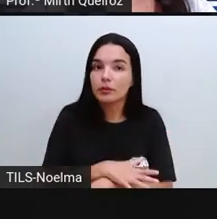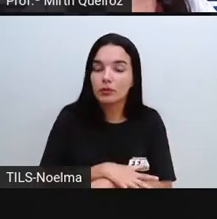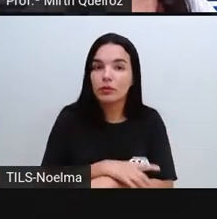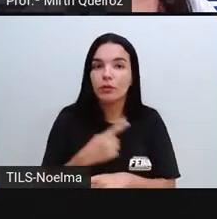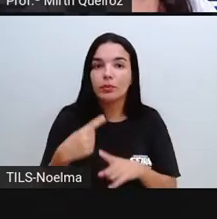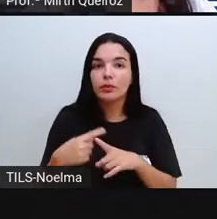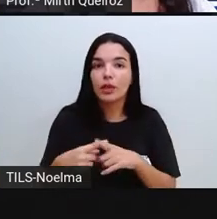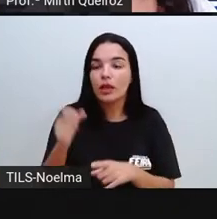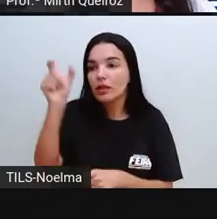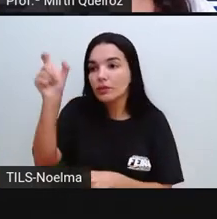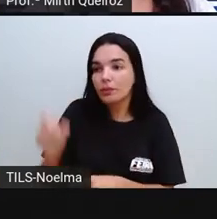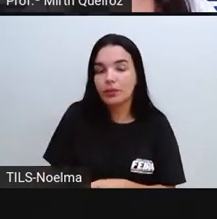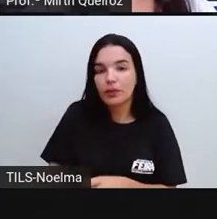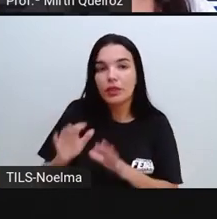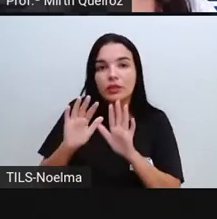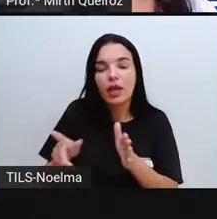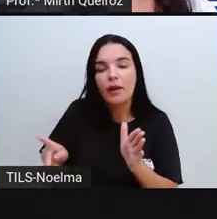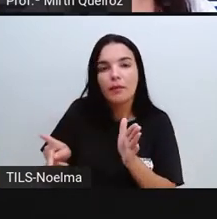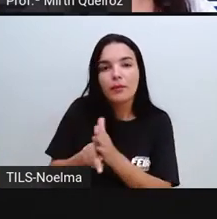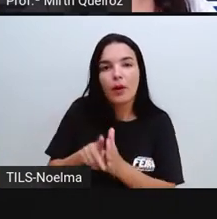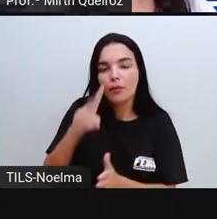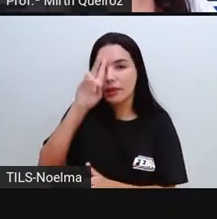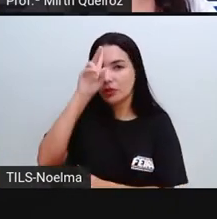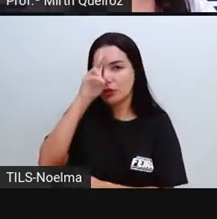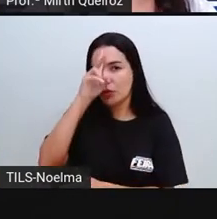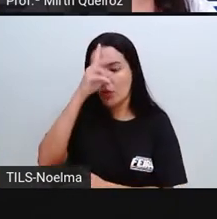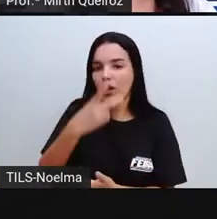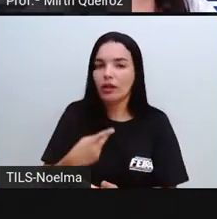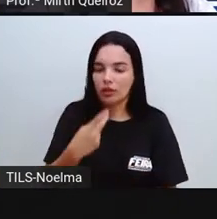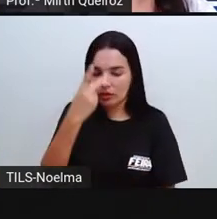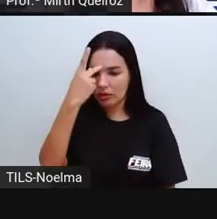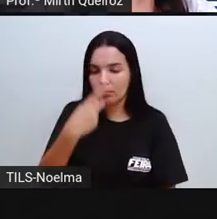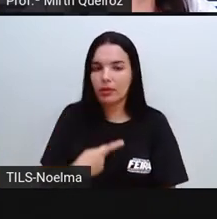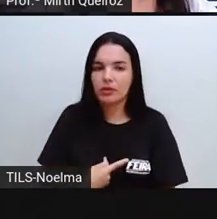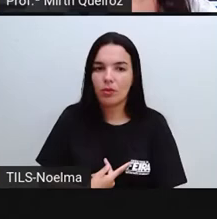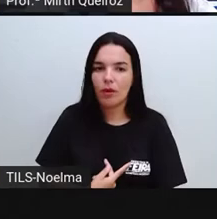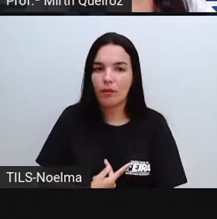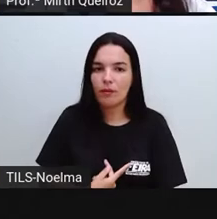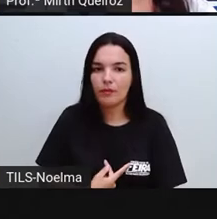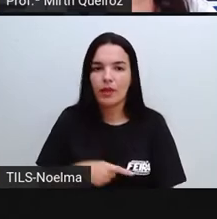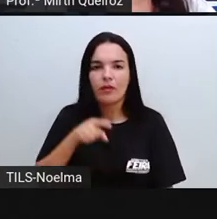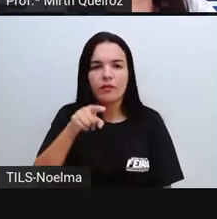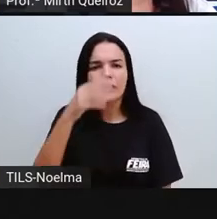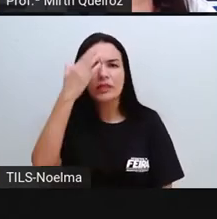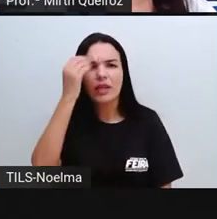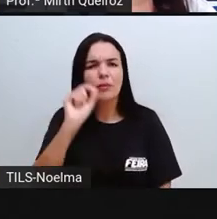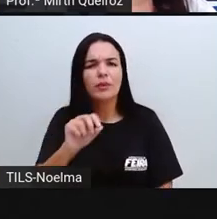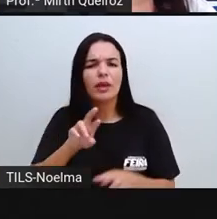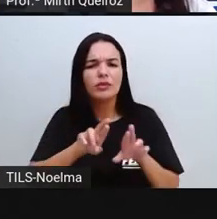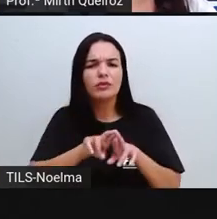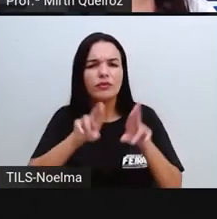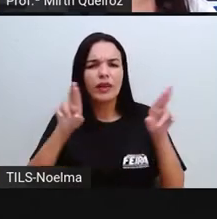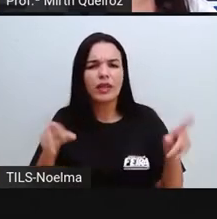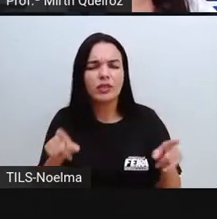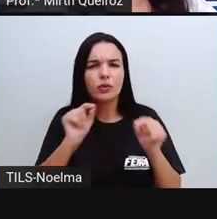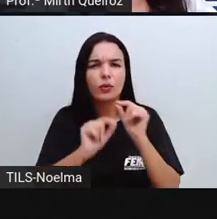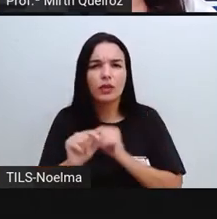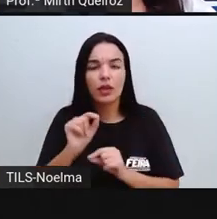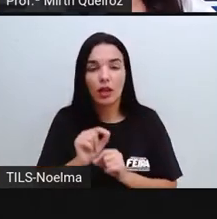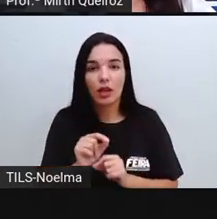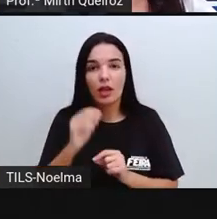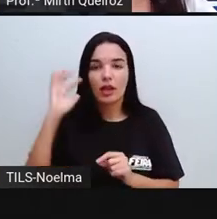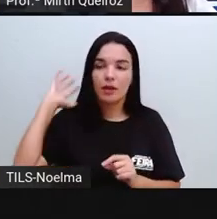vai se tornar um protagonista da história, certo? Você saberia diferenciar biografia